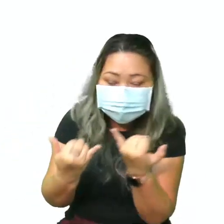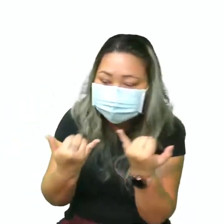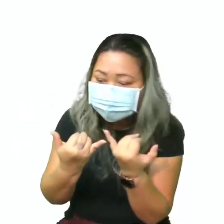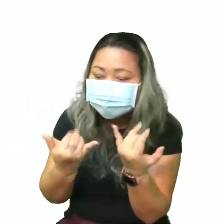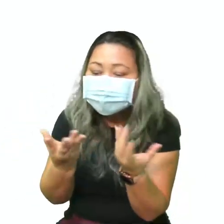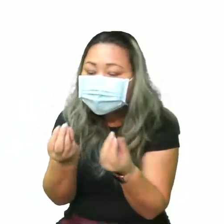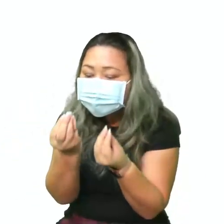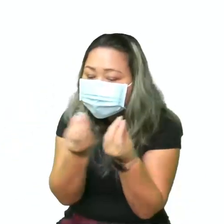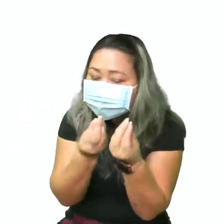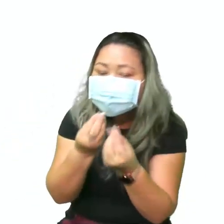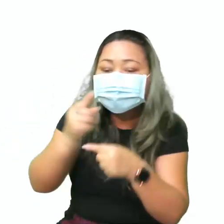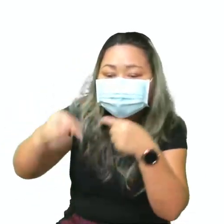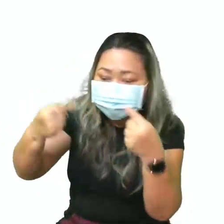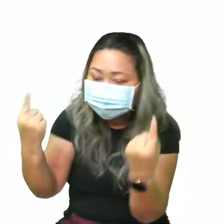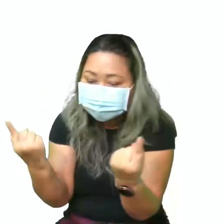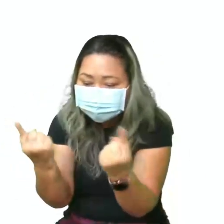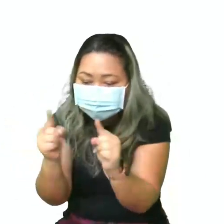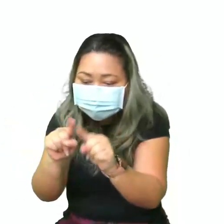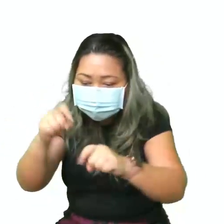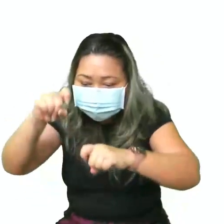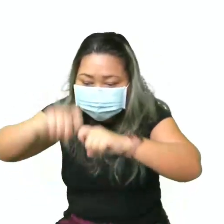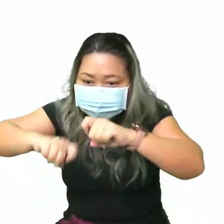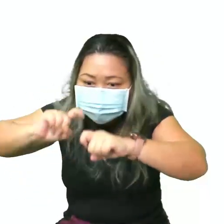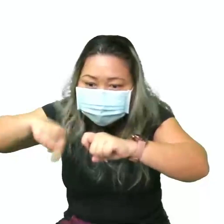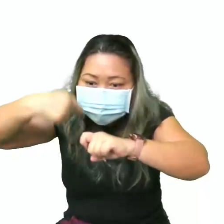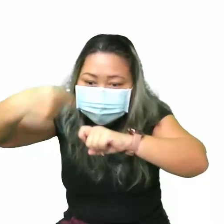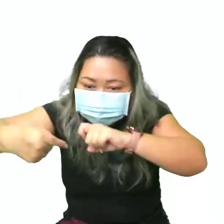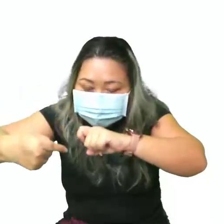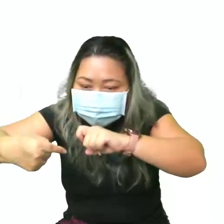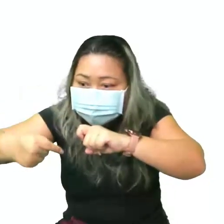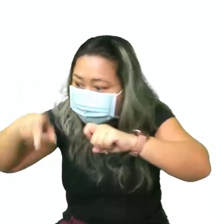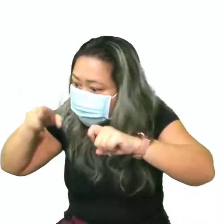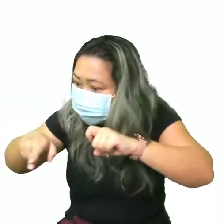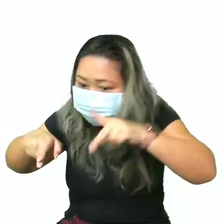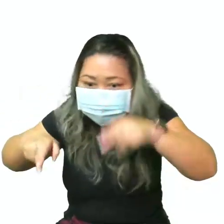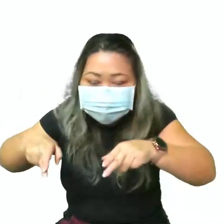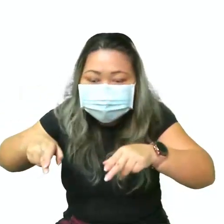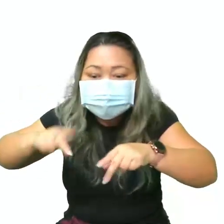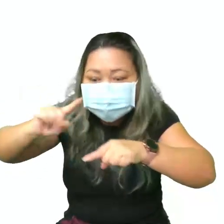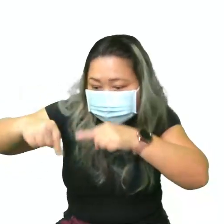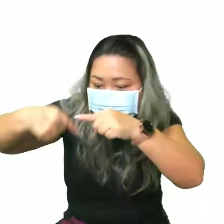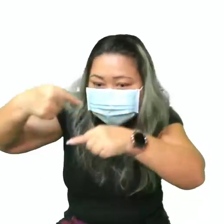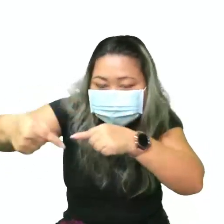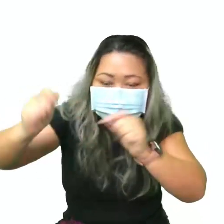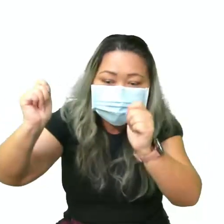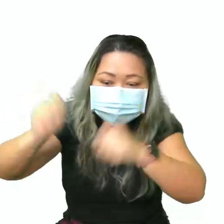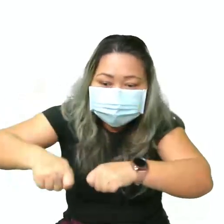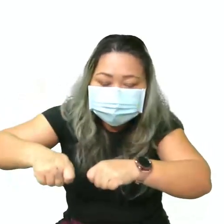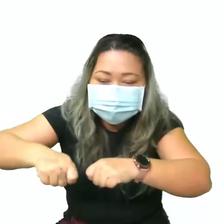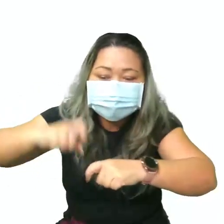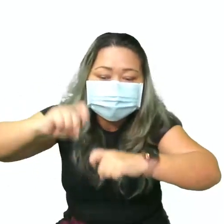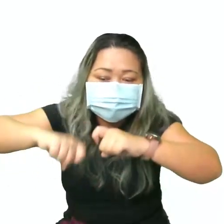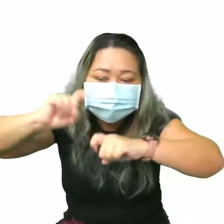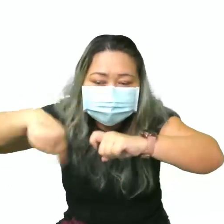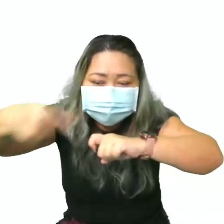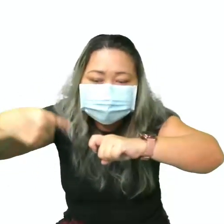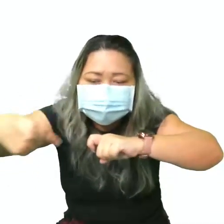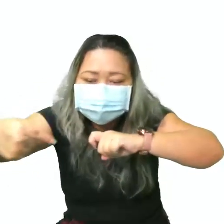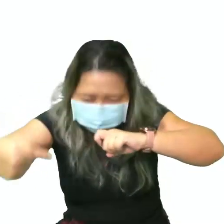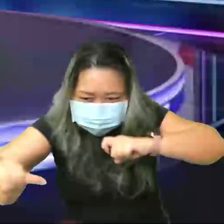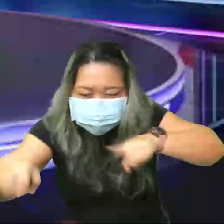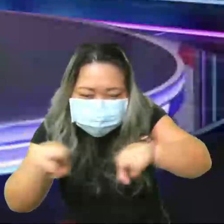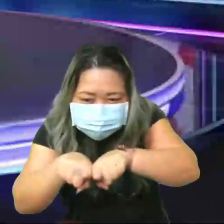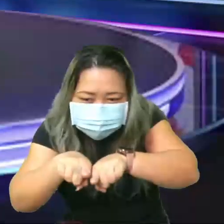espécie. Pois é, a gente vai chegar num nível agora onde a gente vai falar sobre essa questão